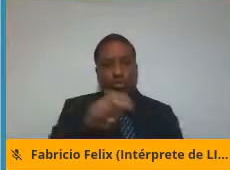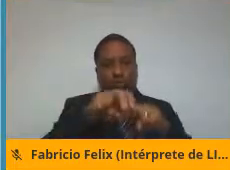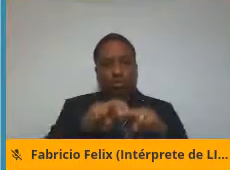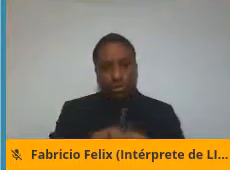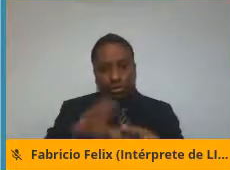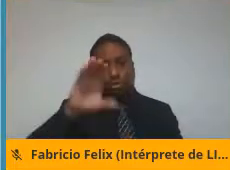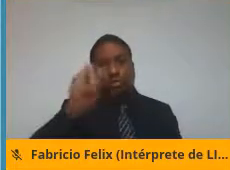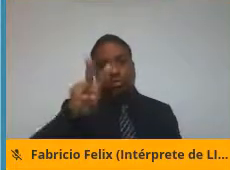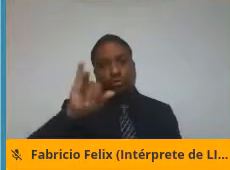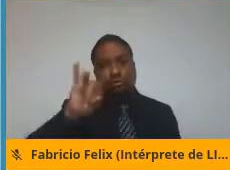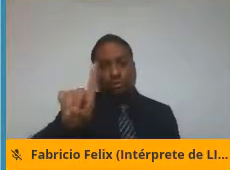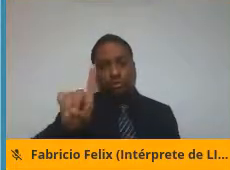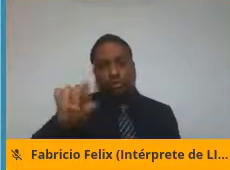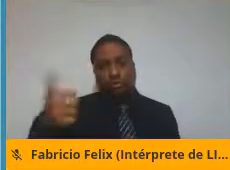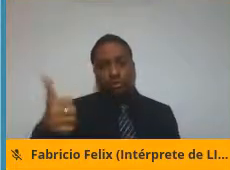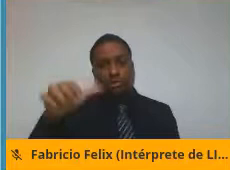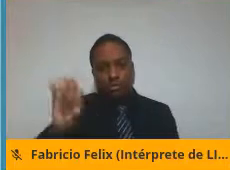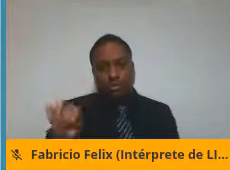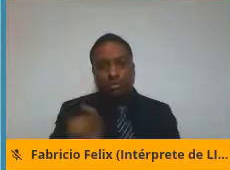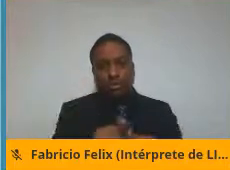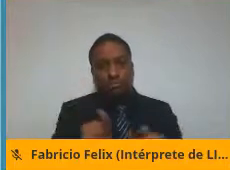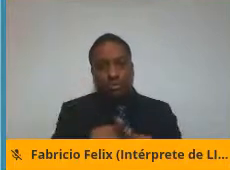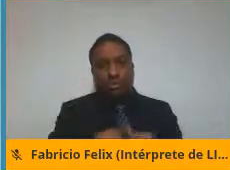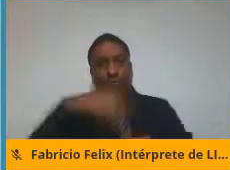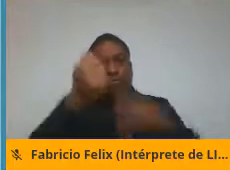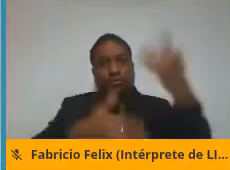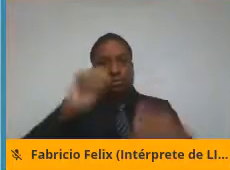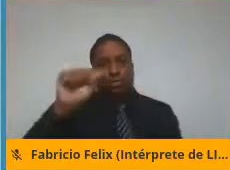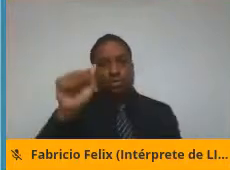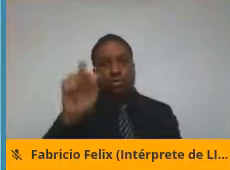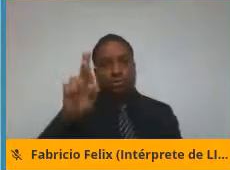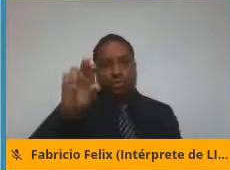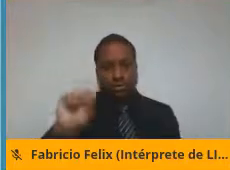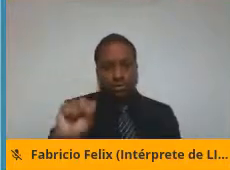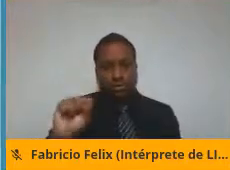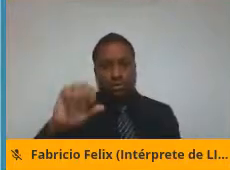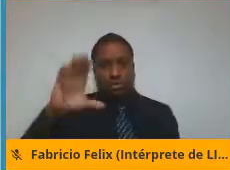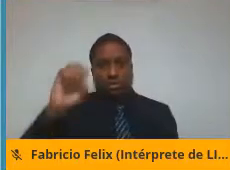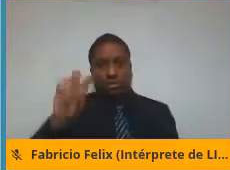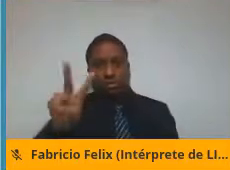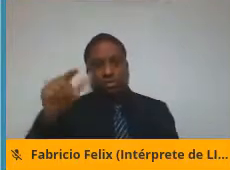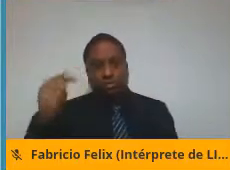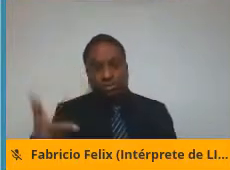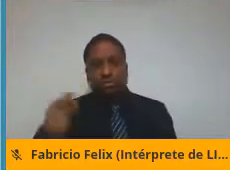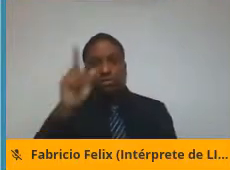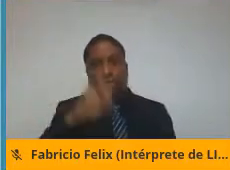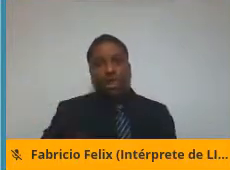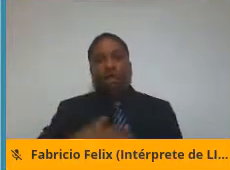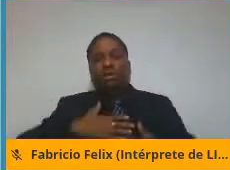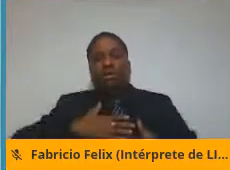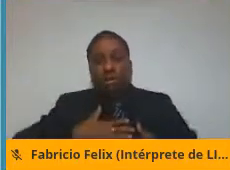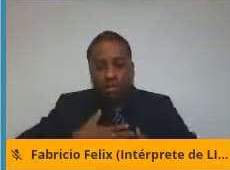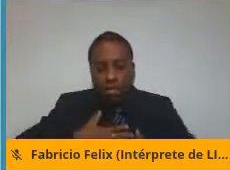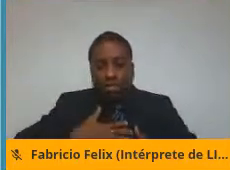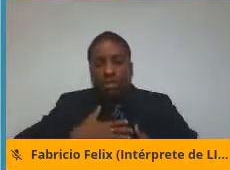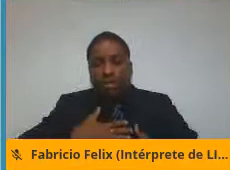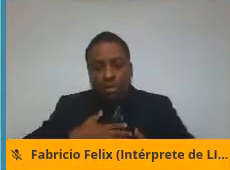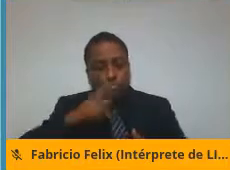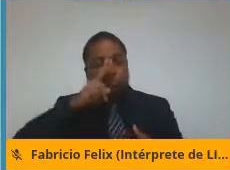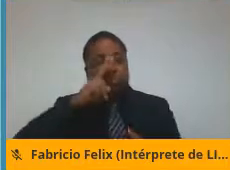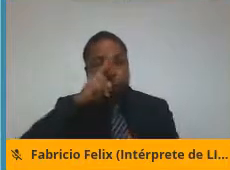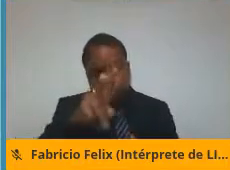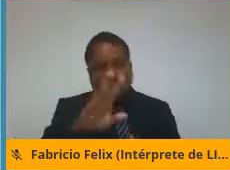também foi explicada a questão do SARS-CoV-2, né? Então, é uma síndrome respiratória aguda, grave, né? E que afeta